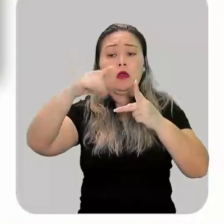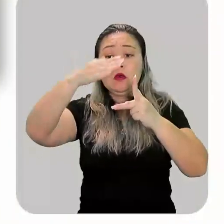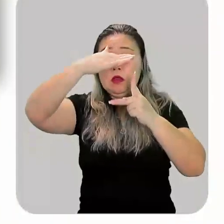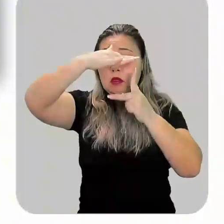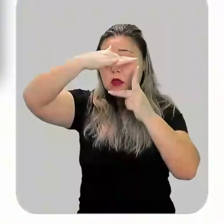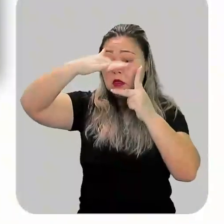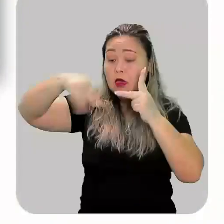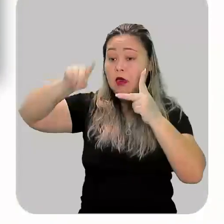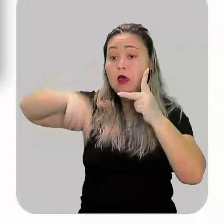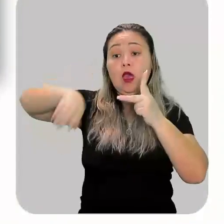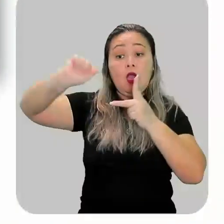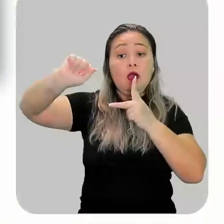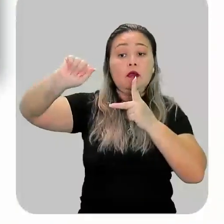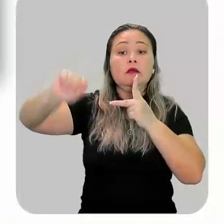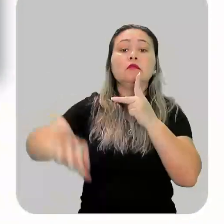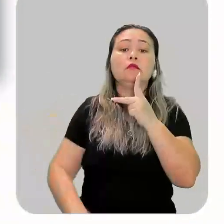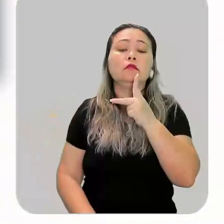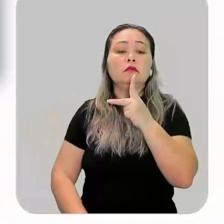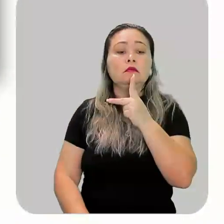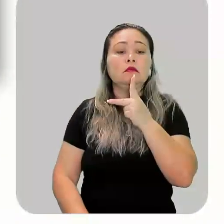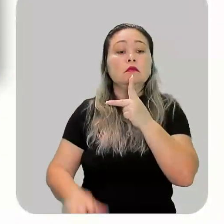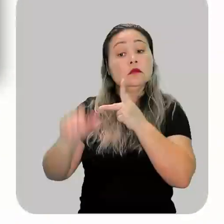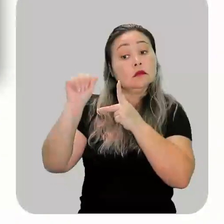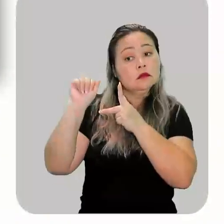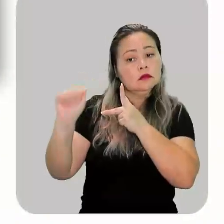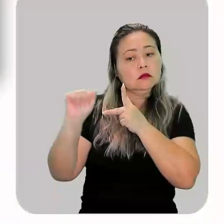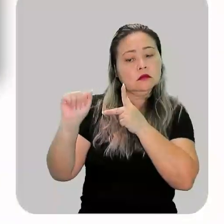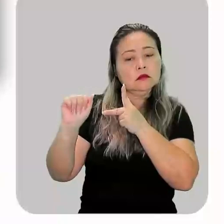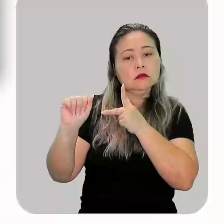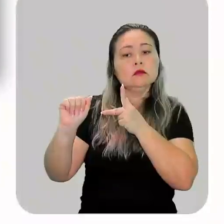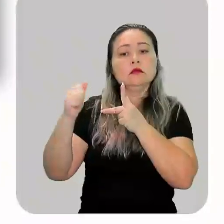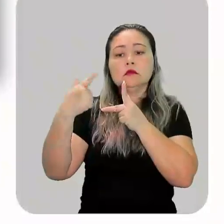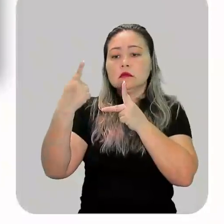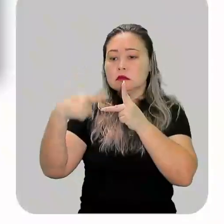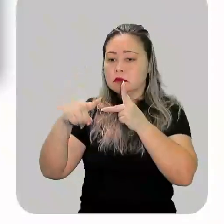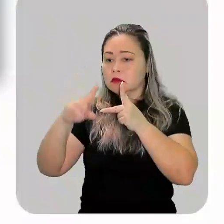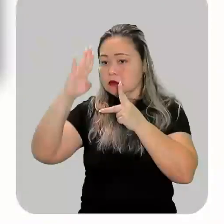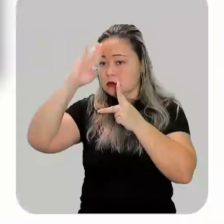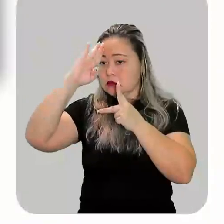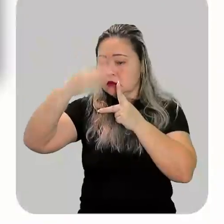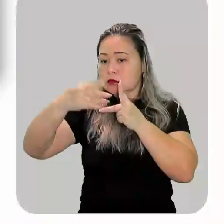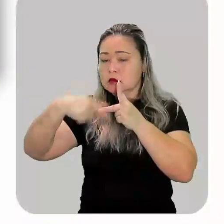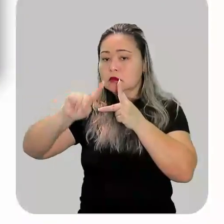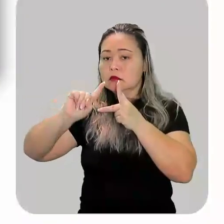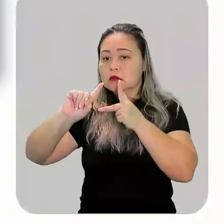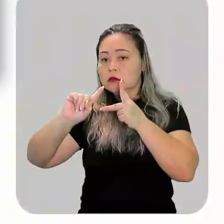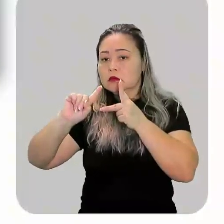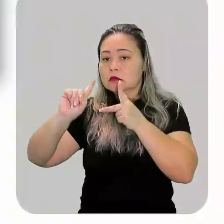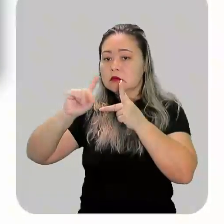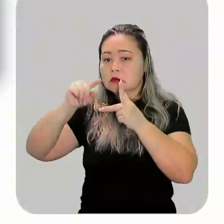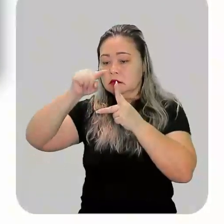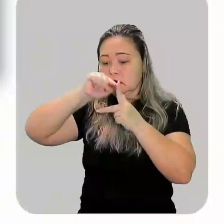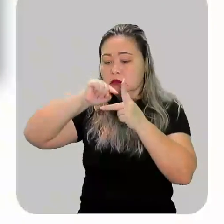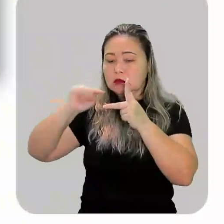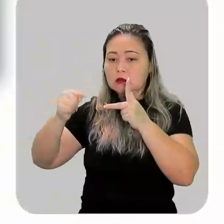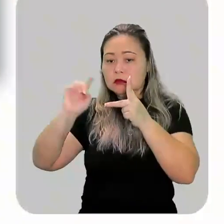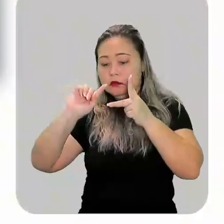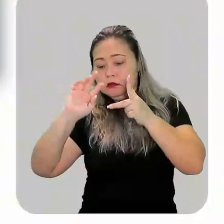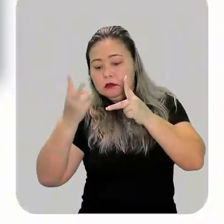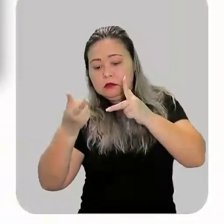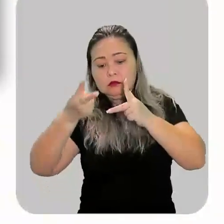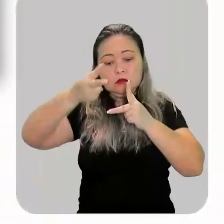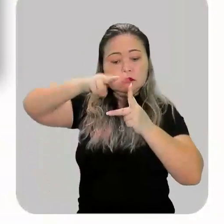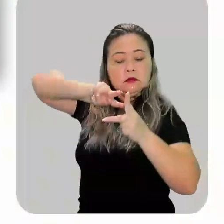nossa hipotenusa é o A, tá? Isso. Então, o A é quem domina a situação, né? Se ele for rebatido aqui, né? O reflexo,